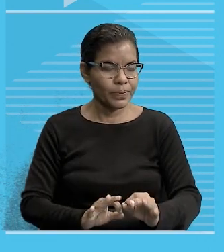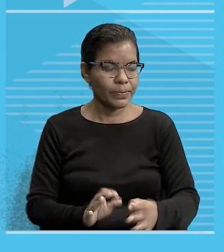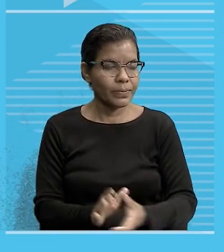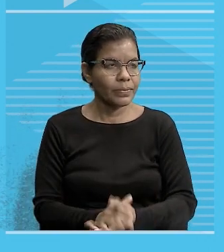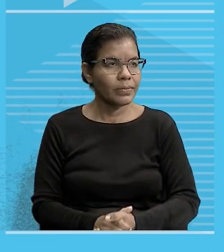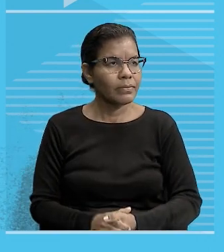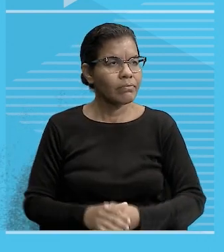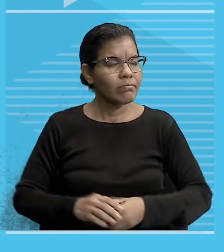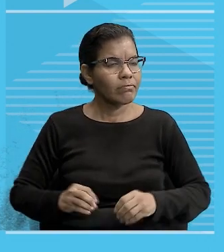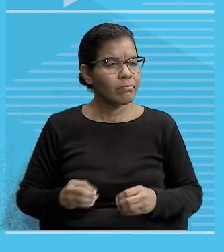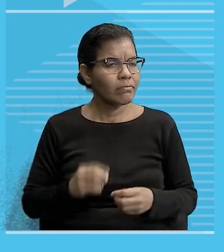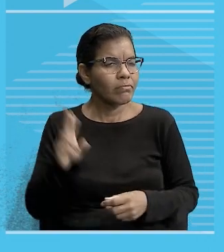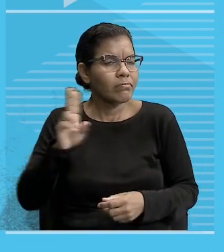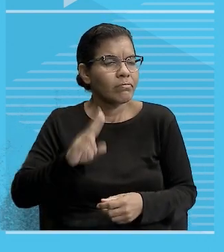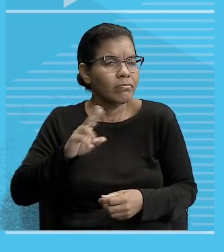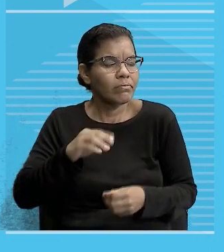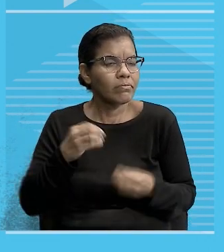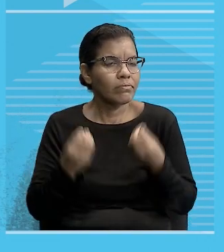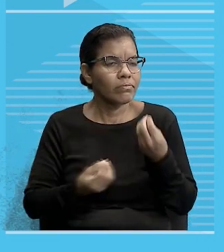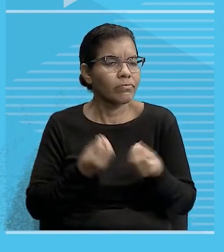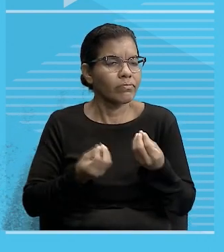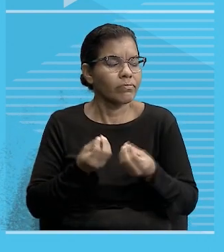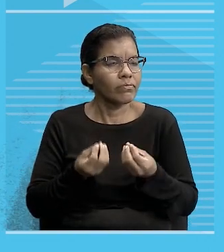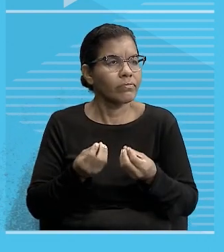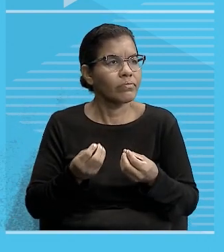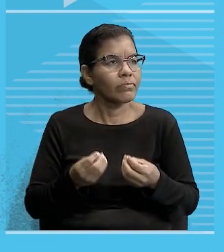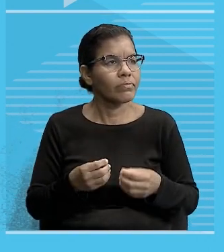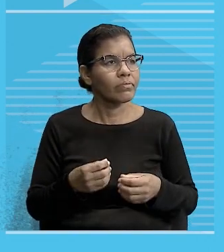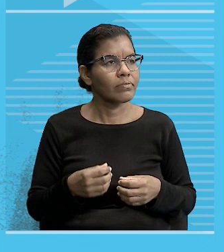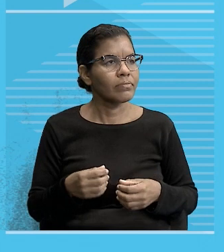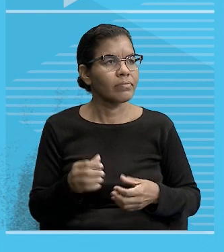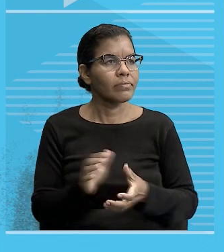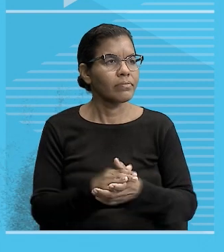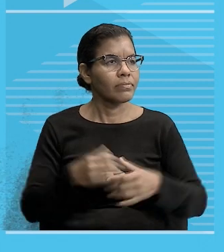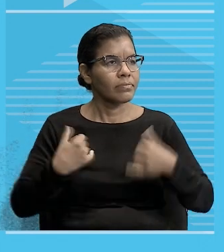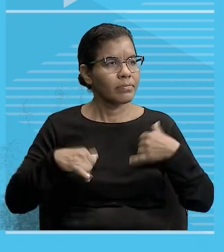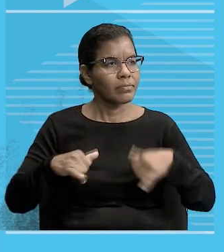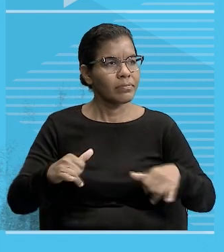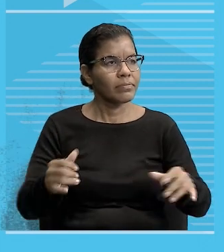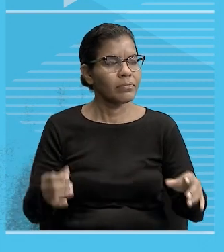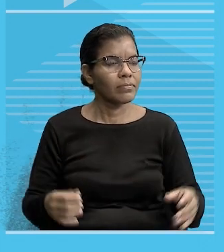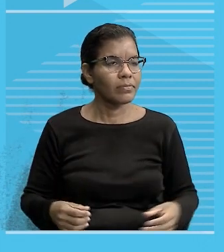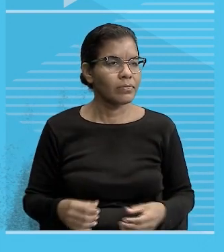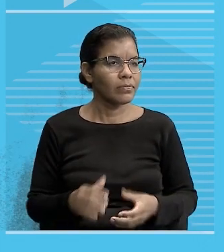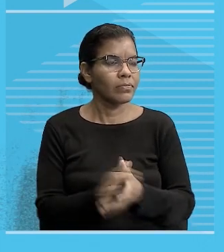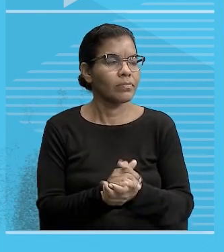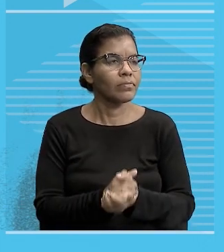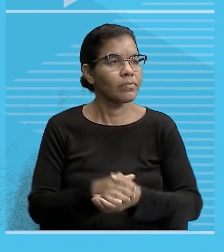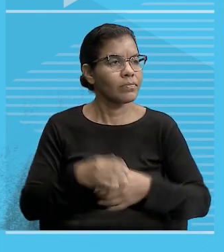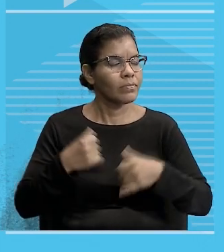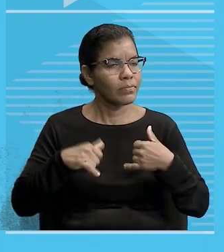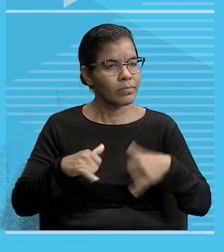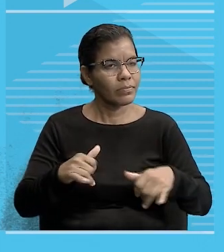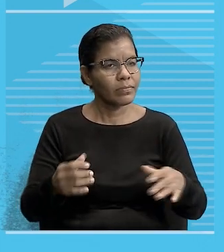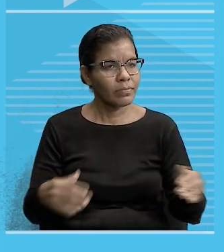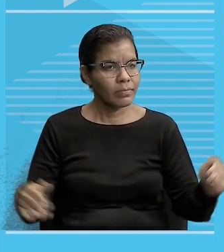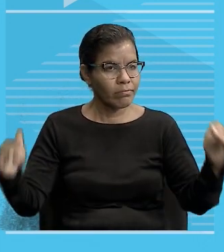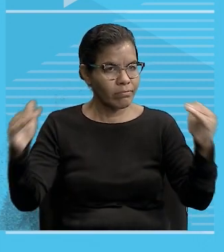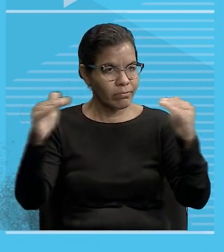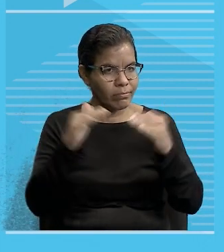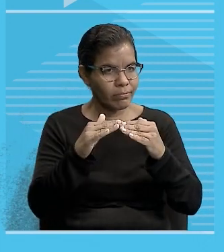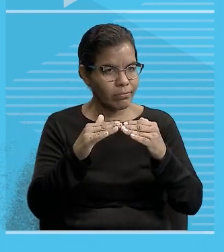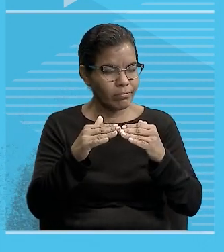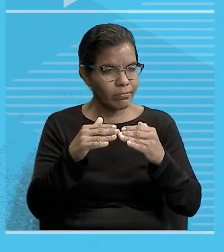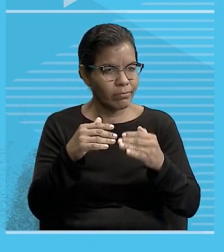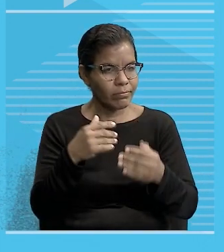Isso serve para quê para informar todos os informar todos o novo padrão